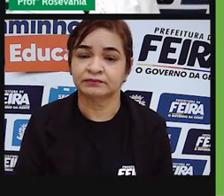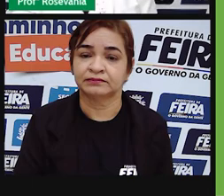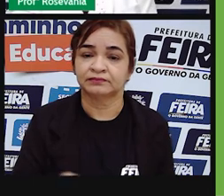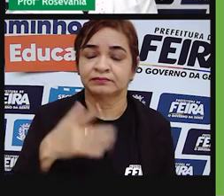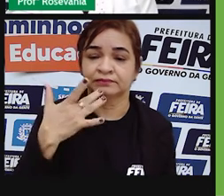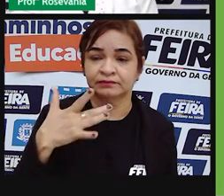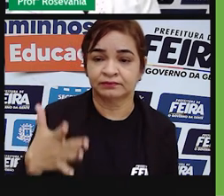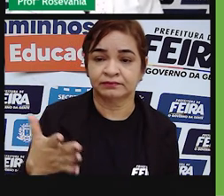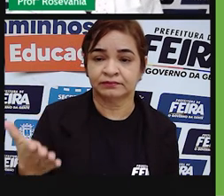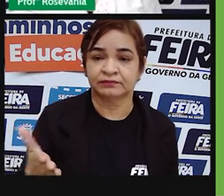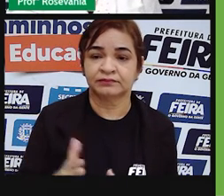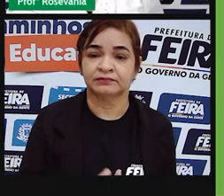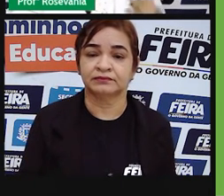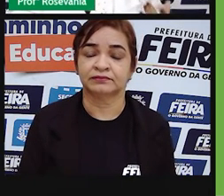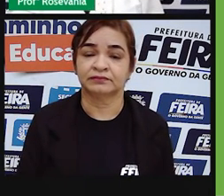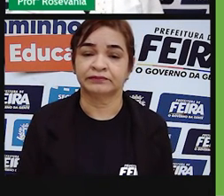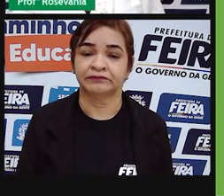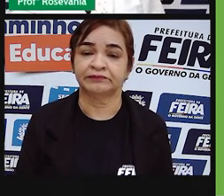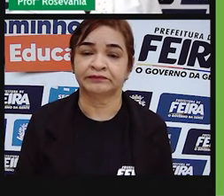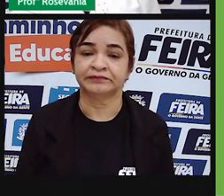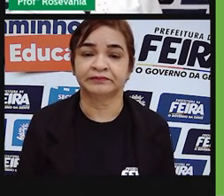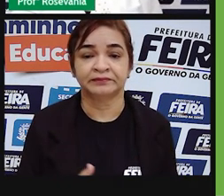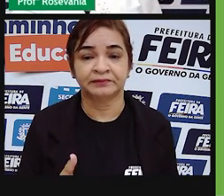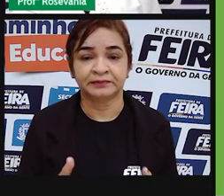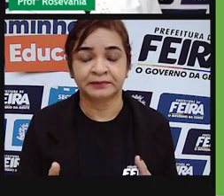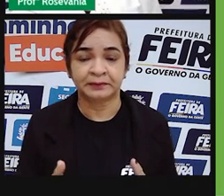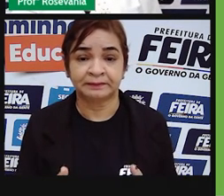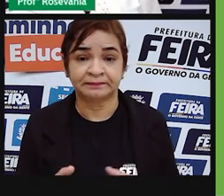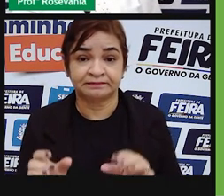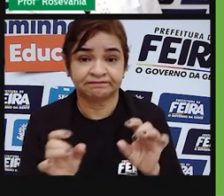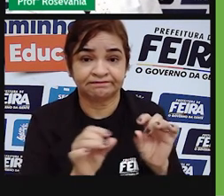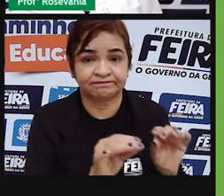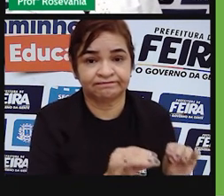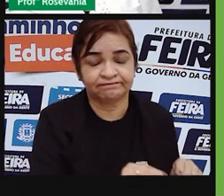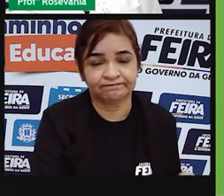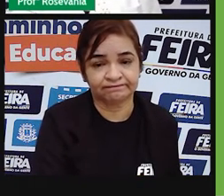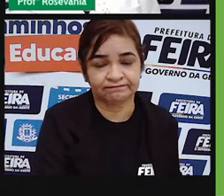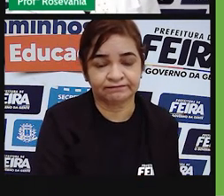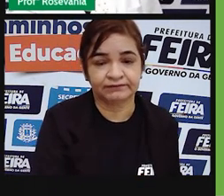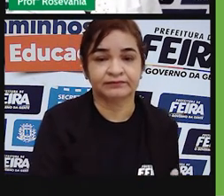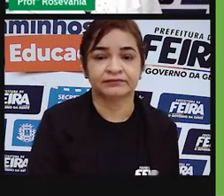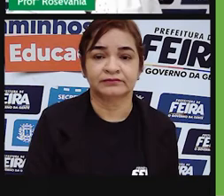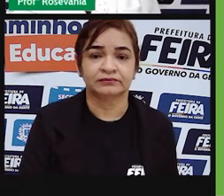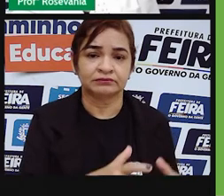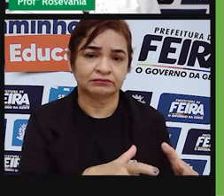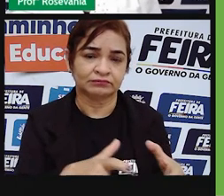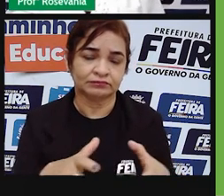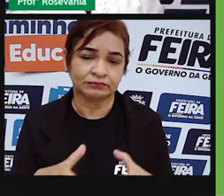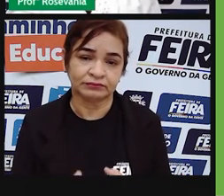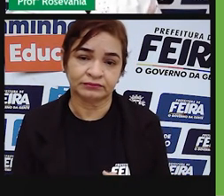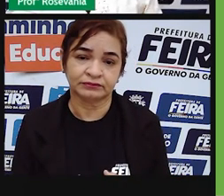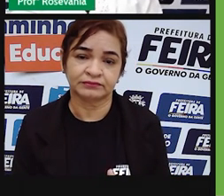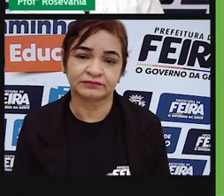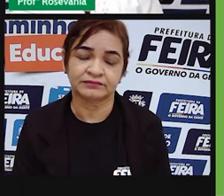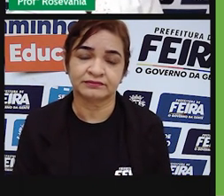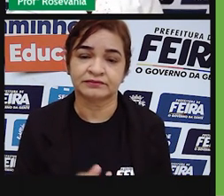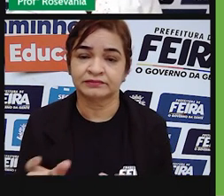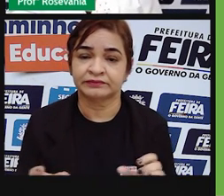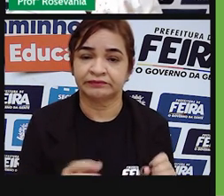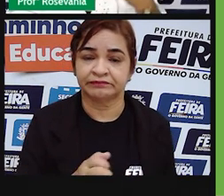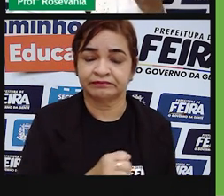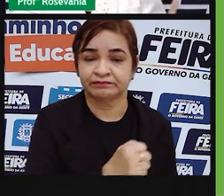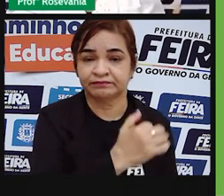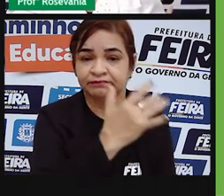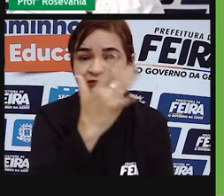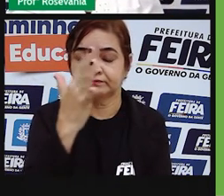que foi descoberto aí, e aí, de qualquer forma, degradou um pouco essa região, um pouco não, muito, né, porque para a gente tirar ouro tem que arrancar a